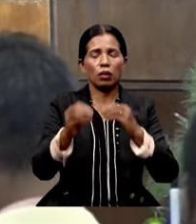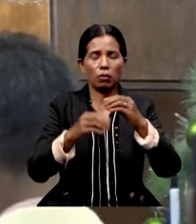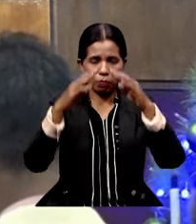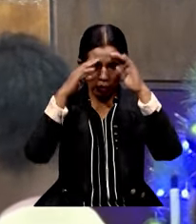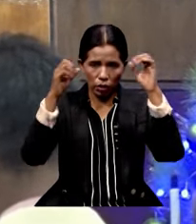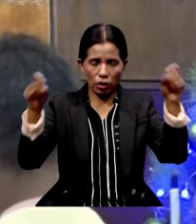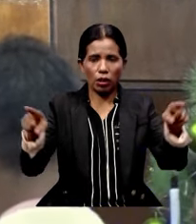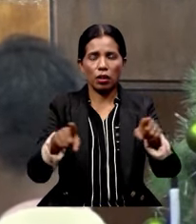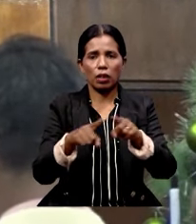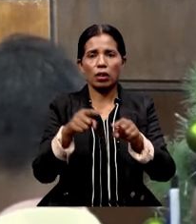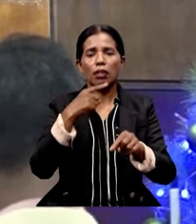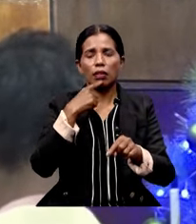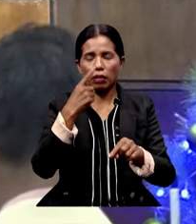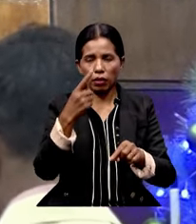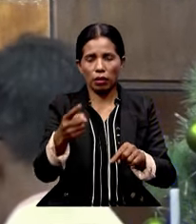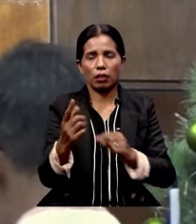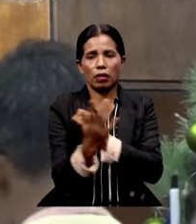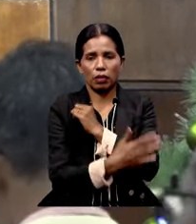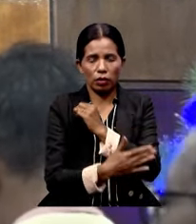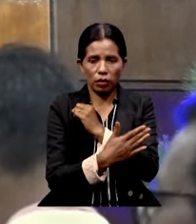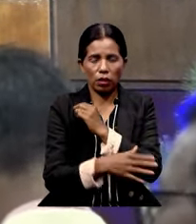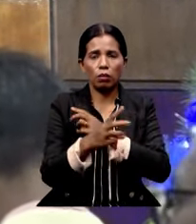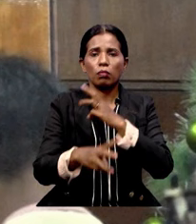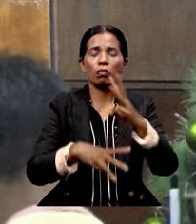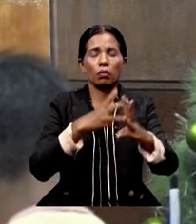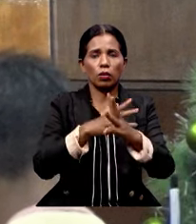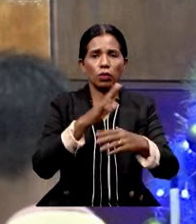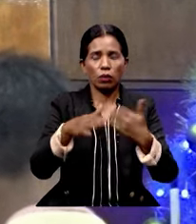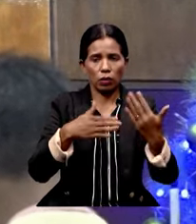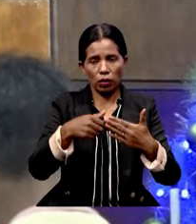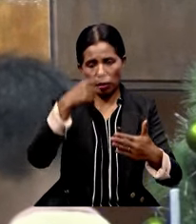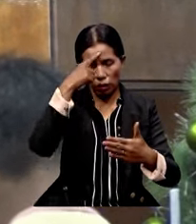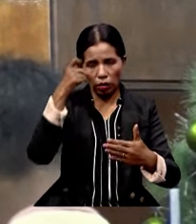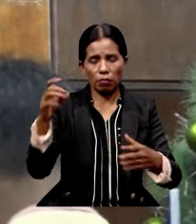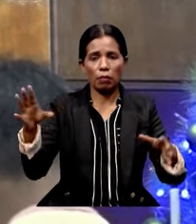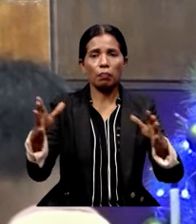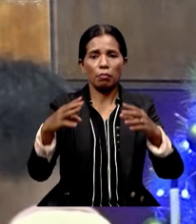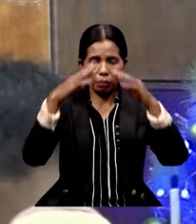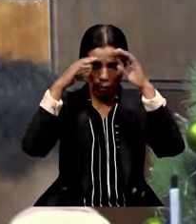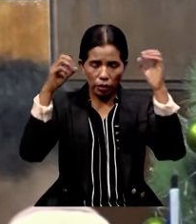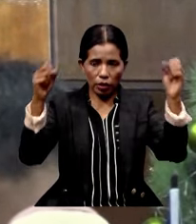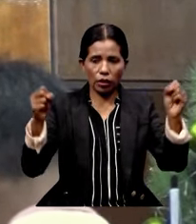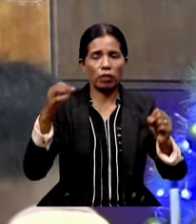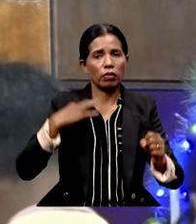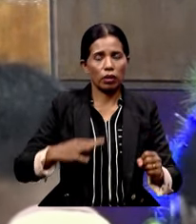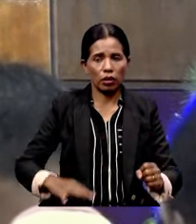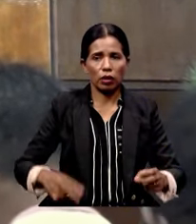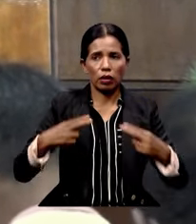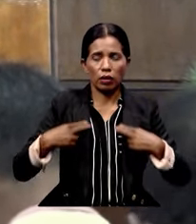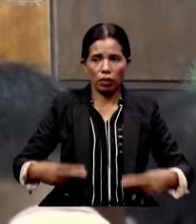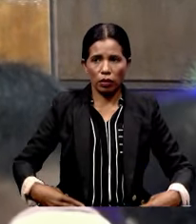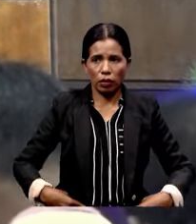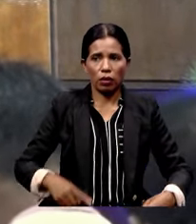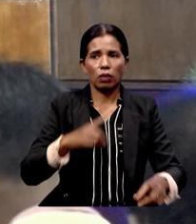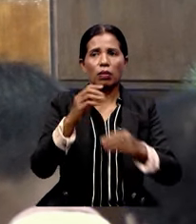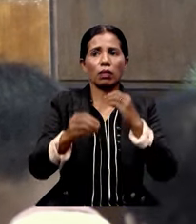nessa chamada ida para países mundo. Também o presidente é parte da Comissão da Fraternidade Humana, né, que é a dimensão